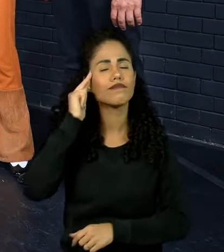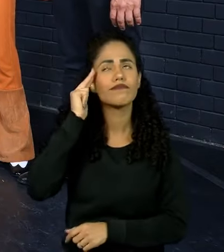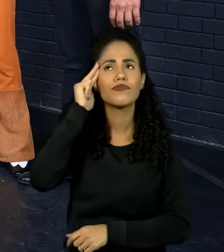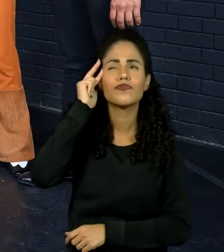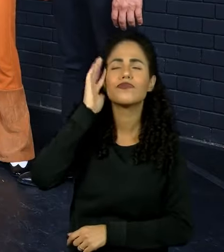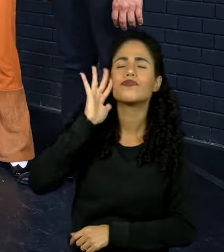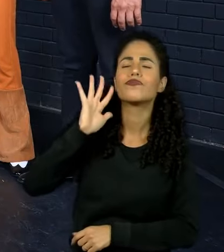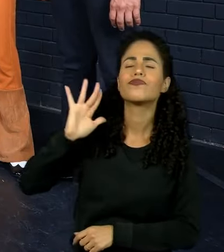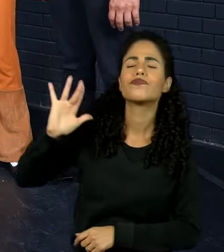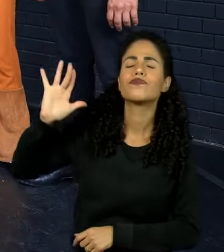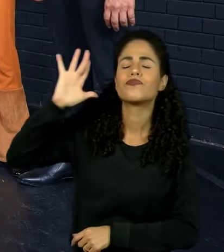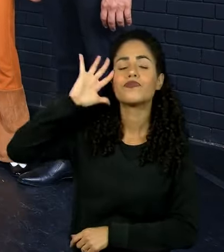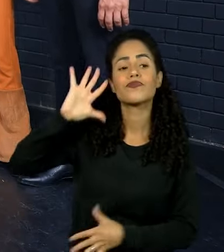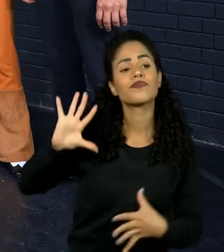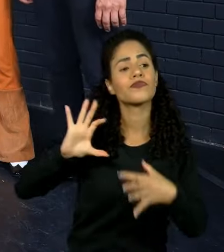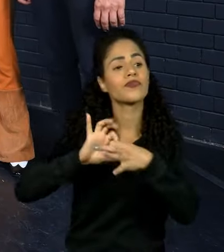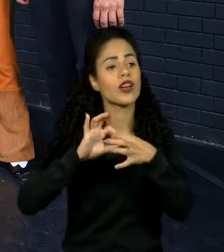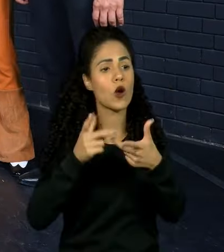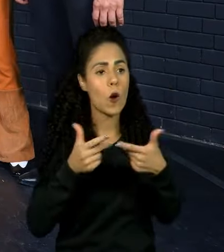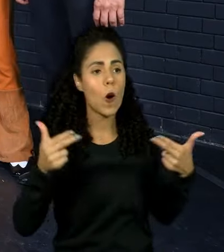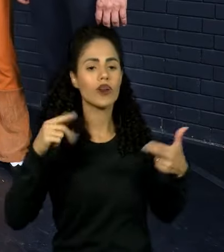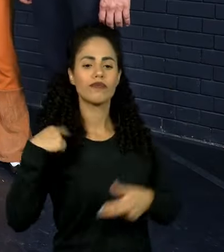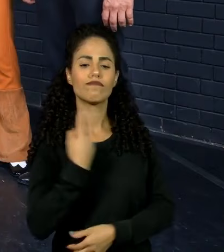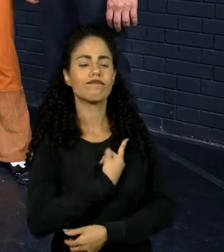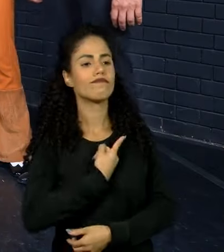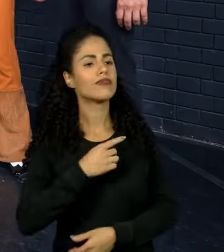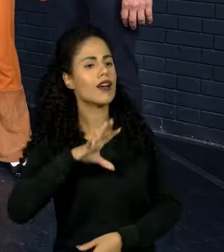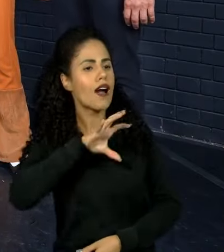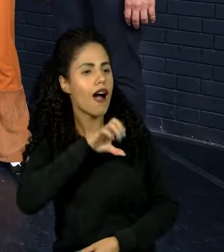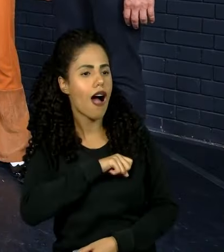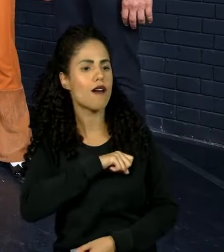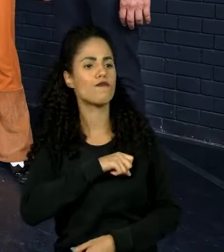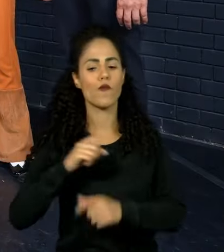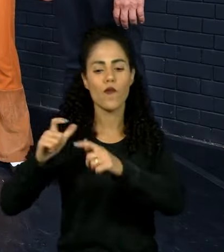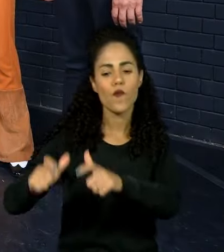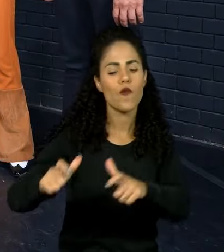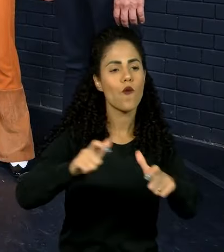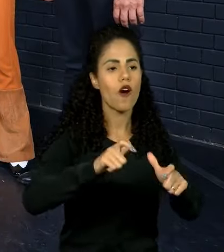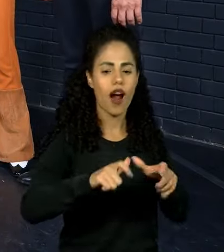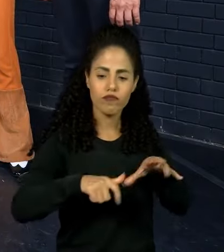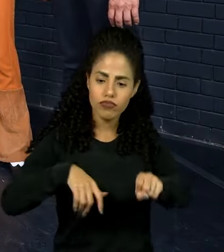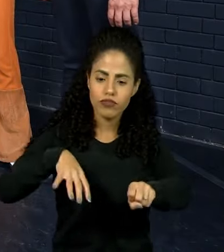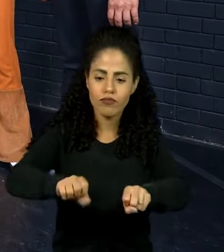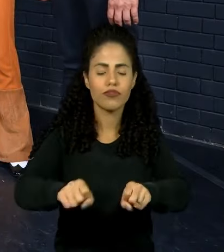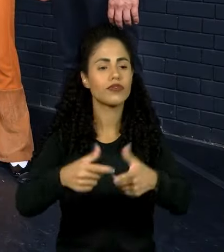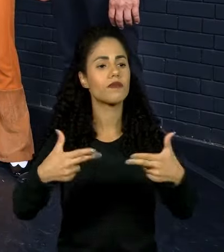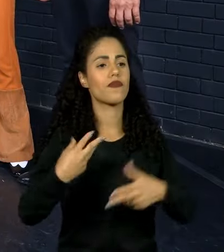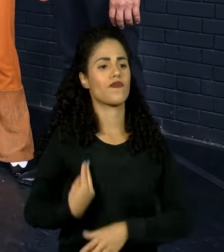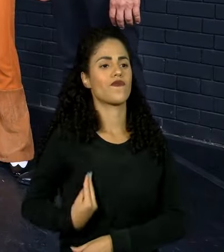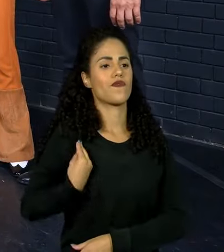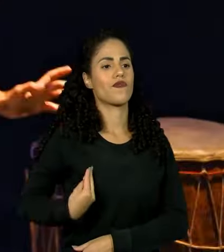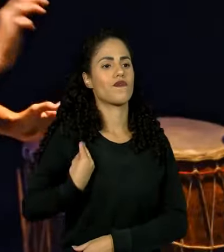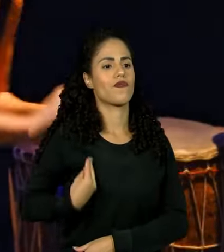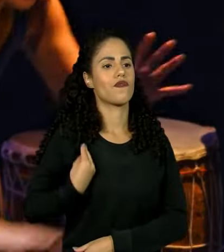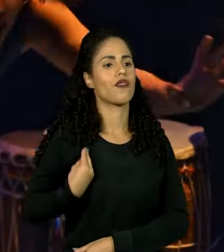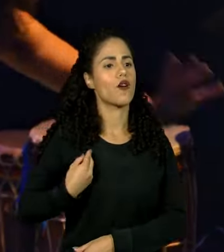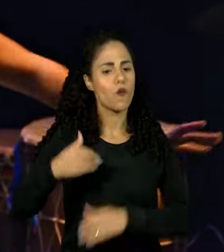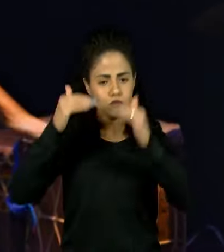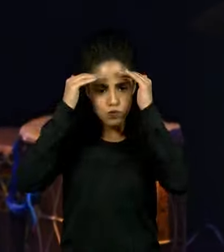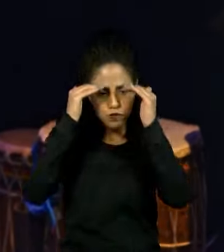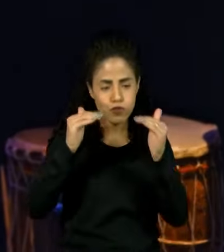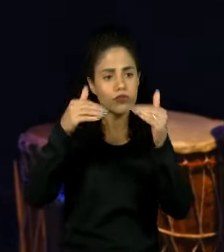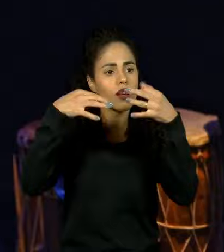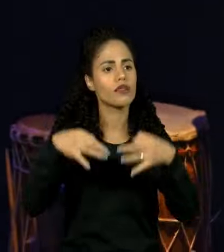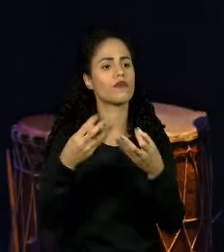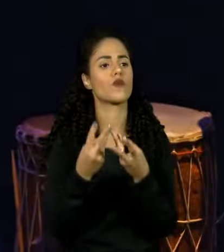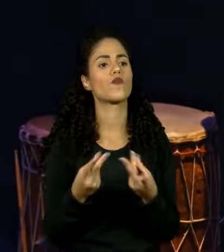atravessam falar sobre coisas que nos atravessam sobre amor sobre território sobre viver com dignidade não